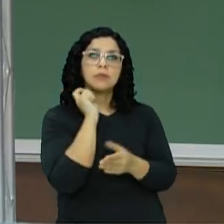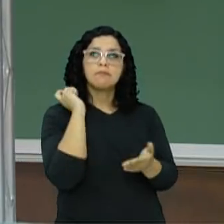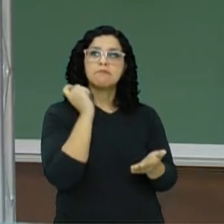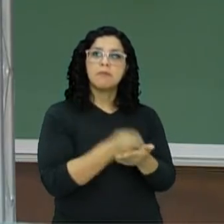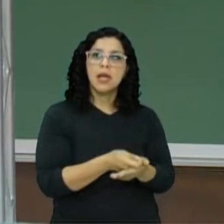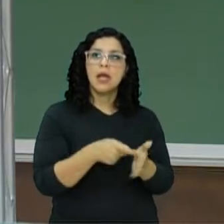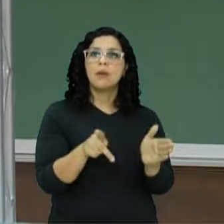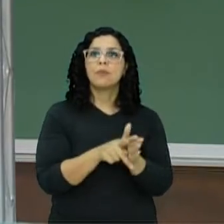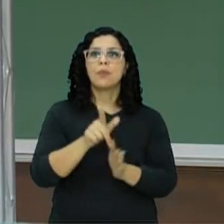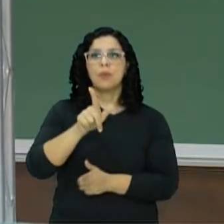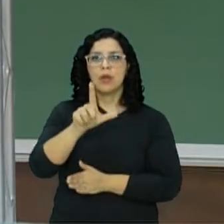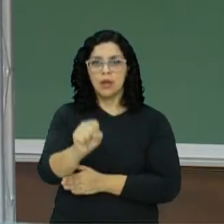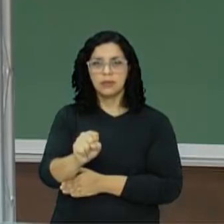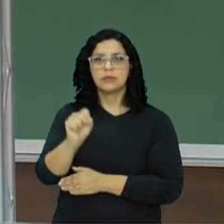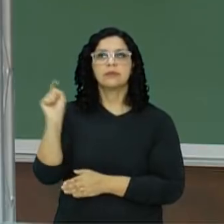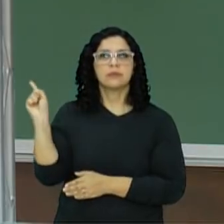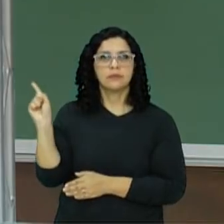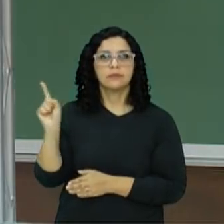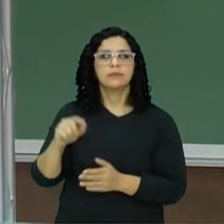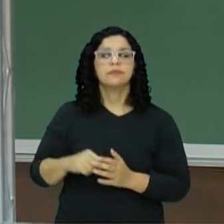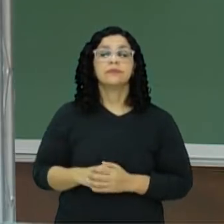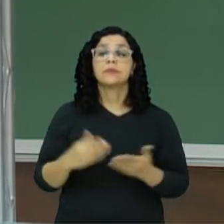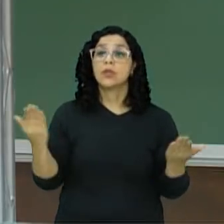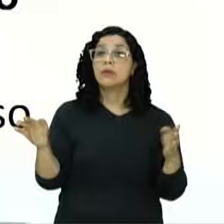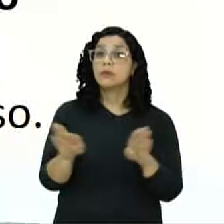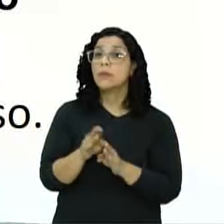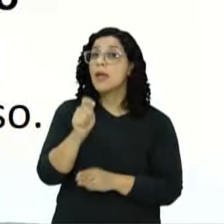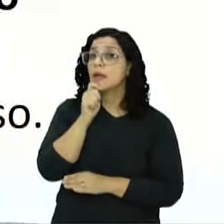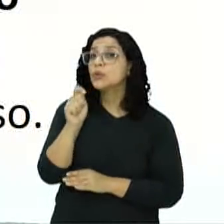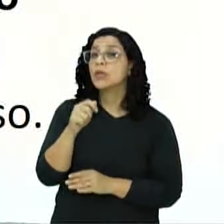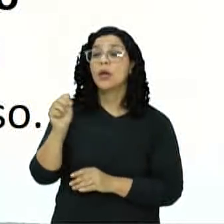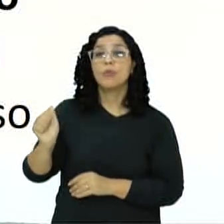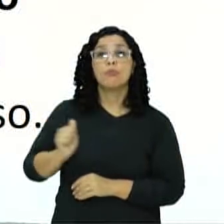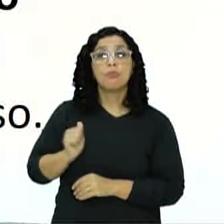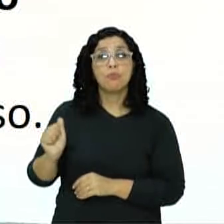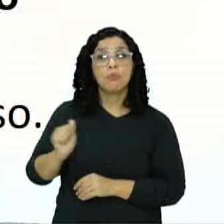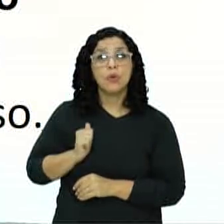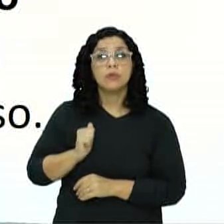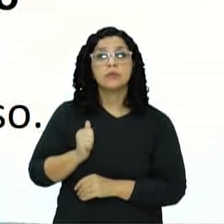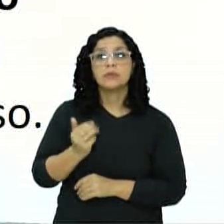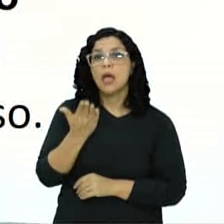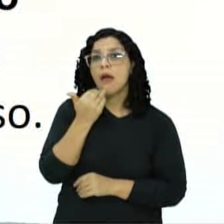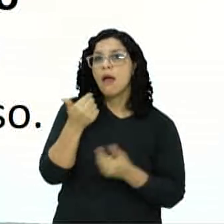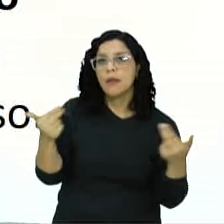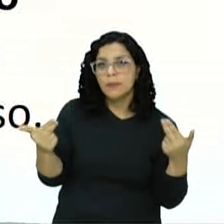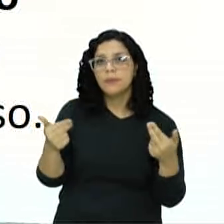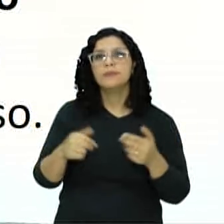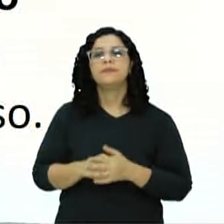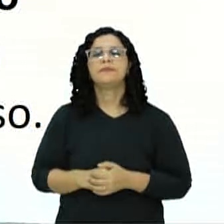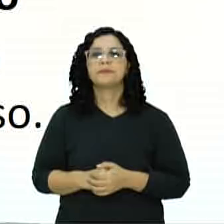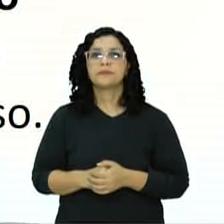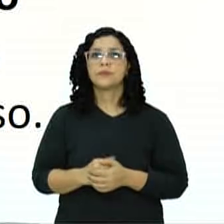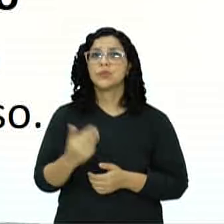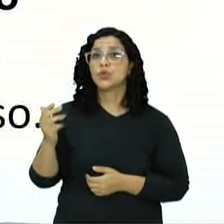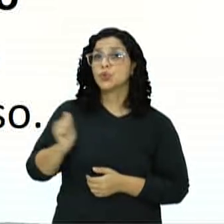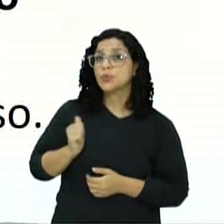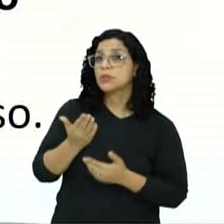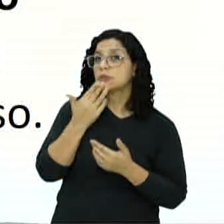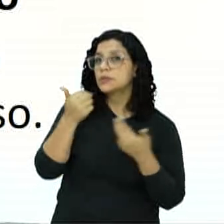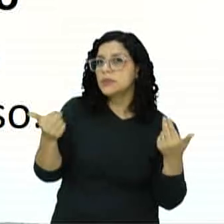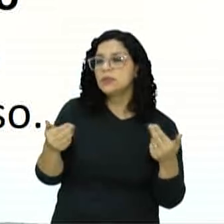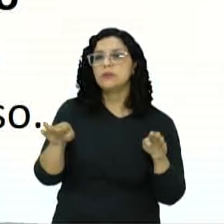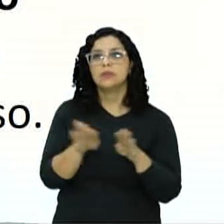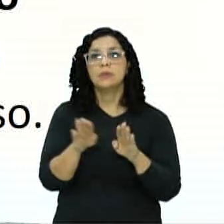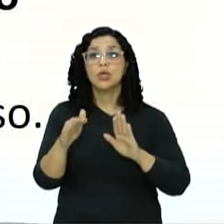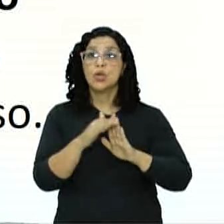um subsídio para comprar botijões de gás. Ainda, o Bolsa Alimentação. O Bolsa